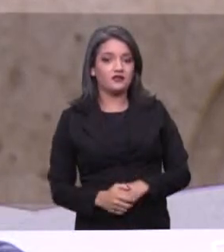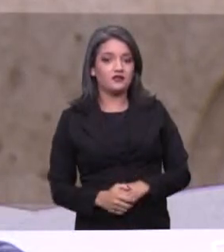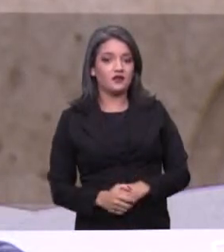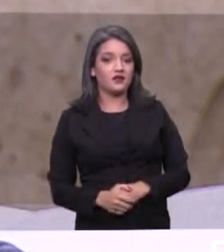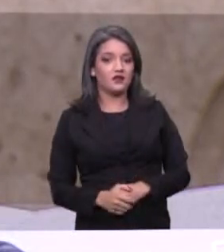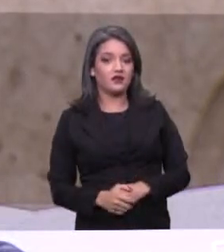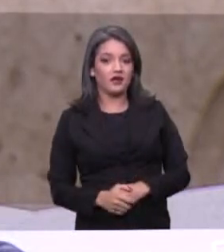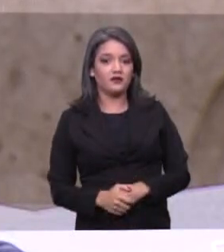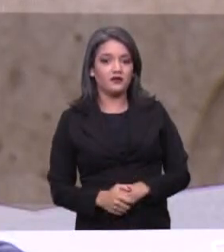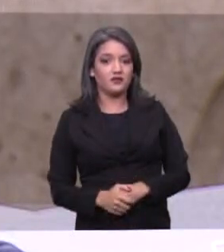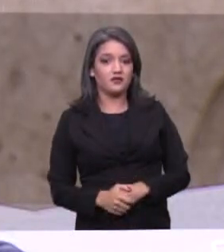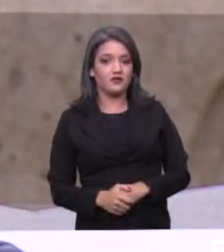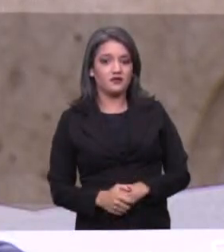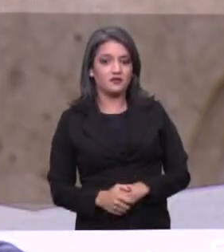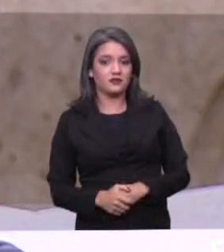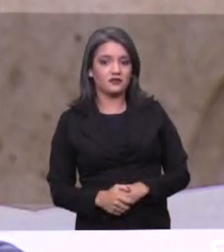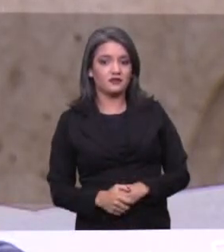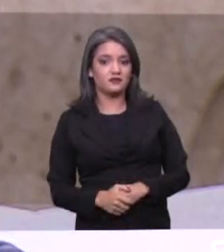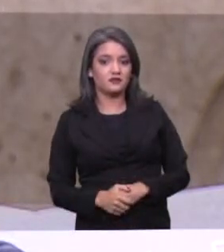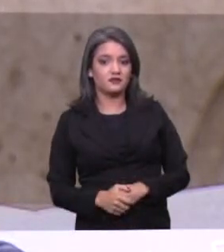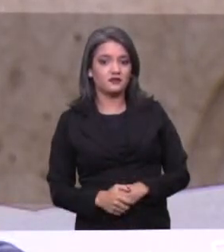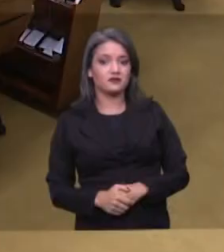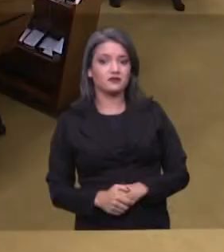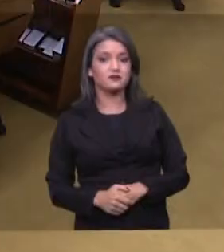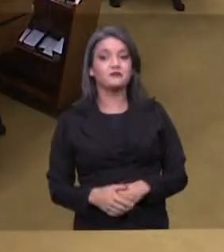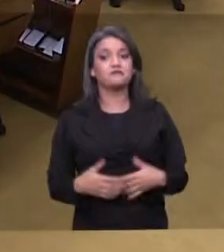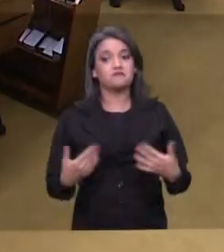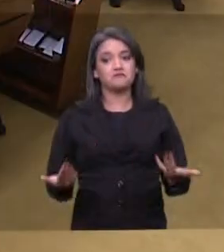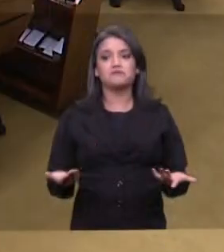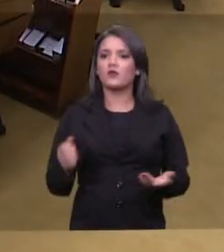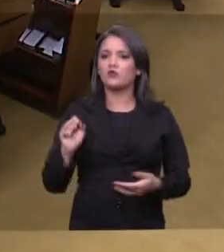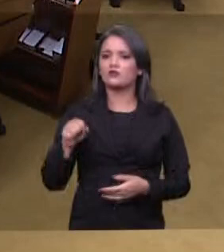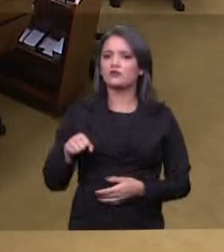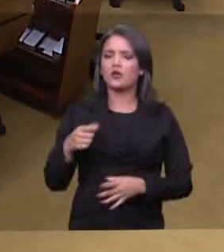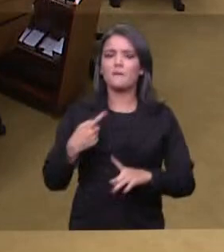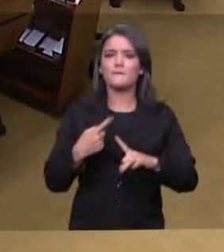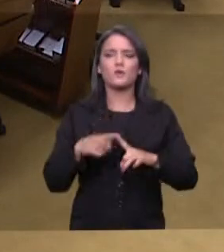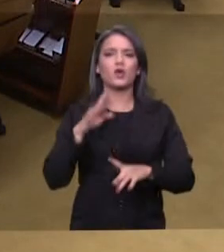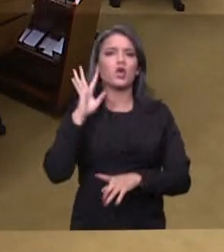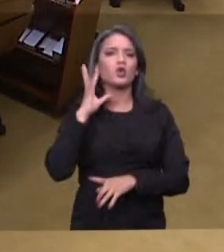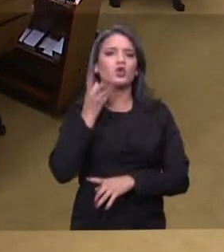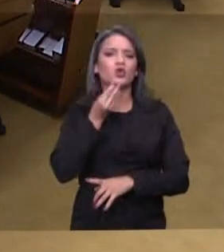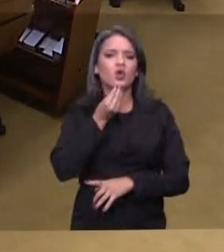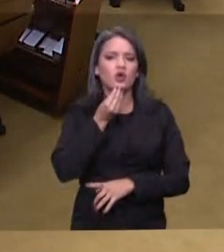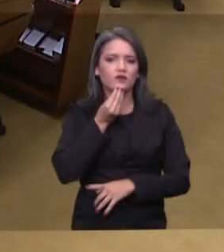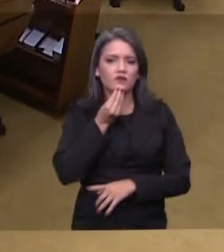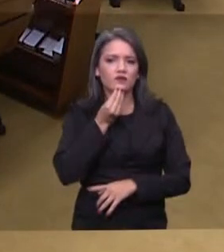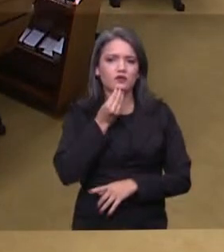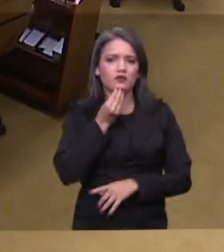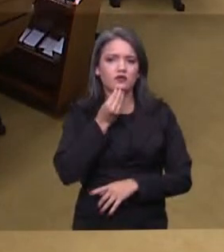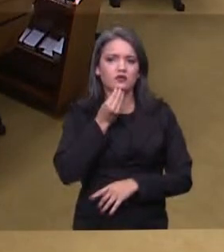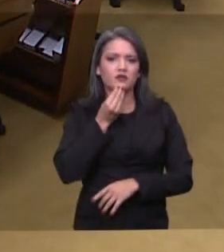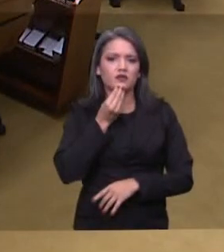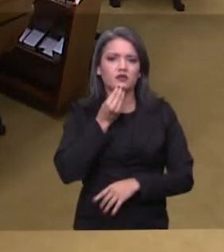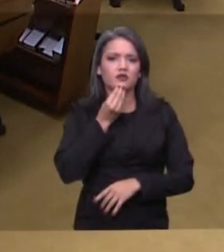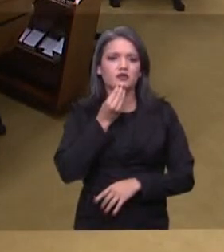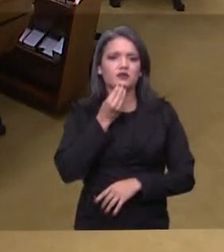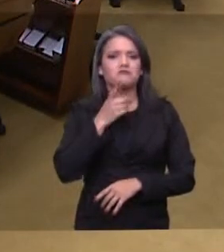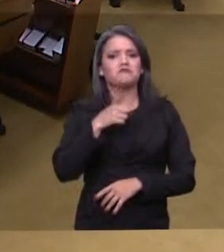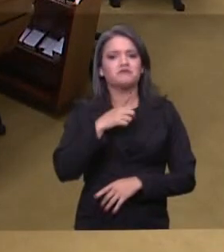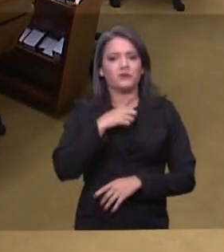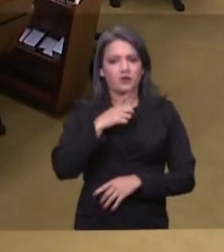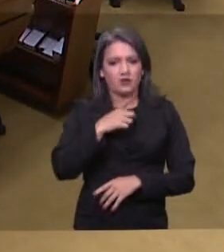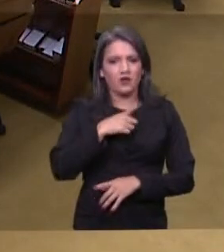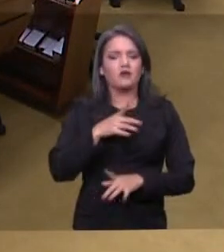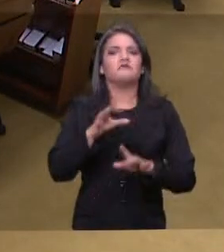ministro? Acho que sim, senhora presidente. Porque o ministro Dias Toffoli foi muito leal